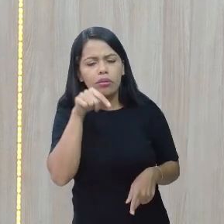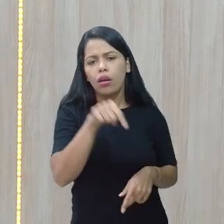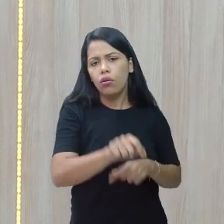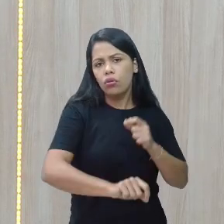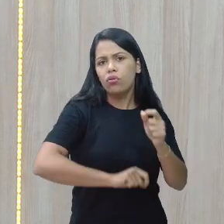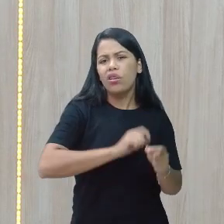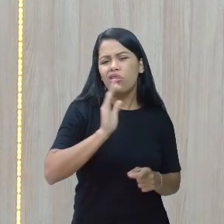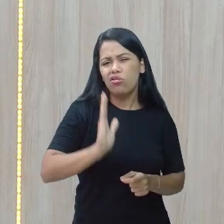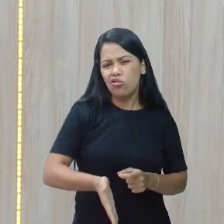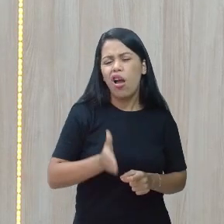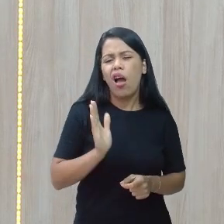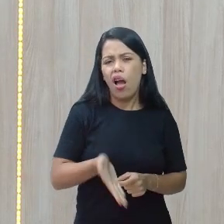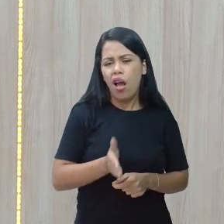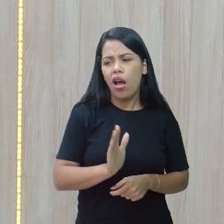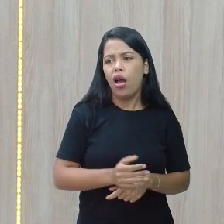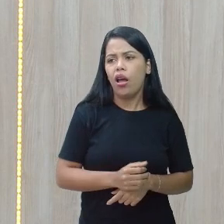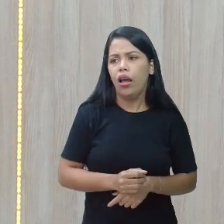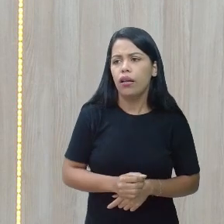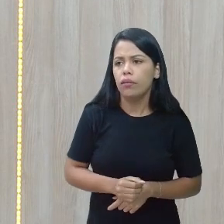forma, já